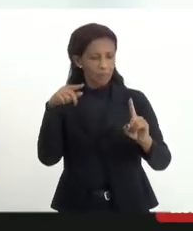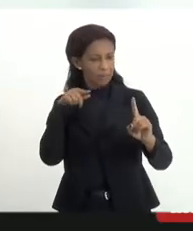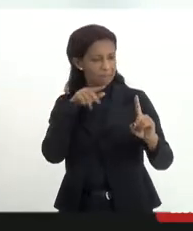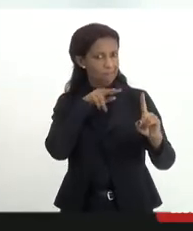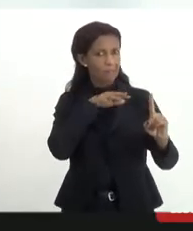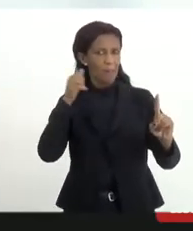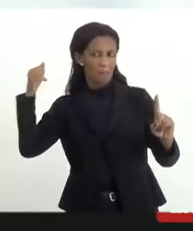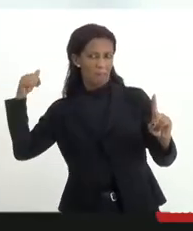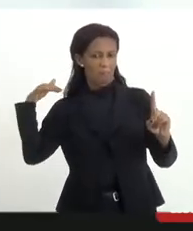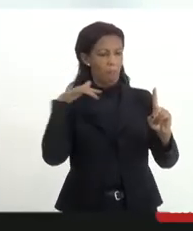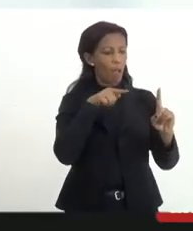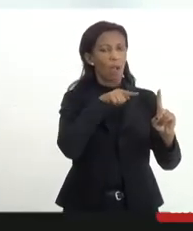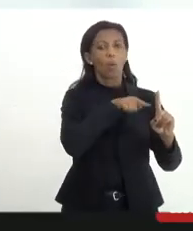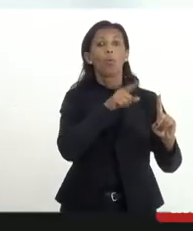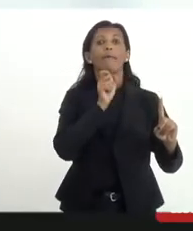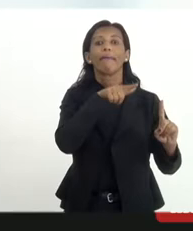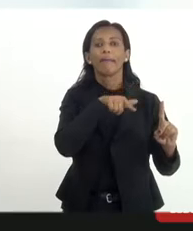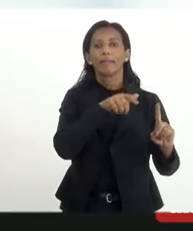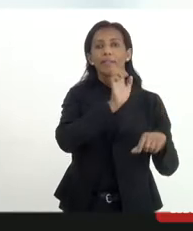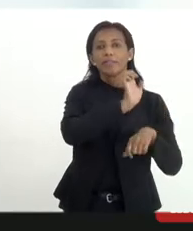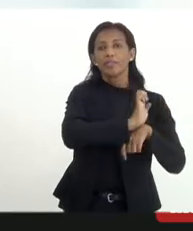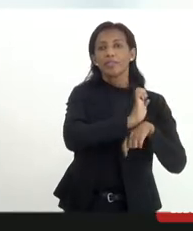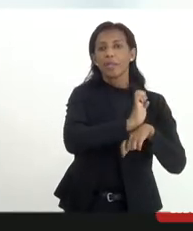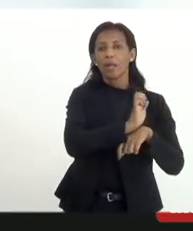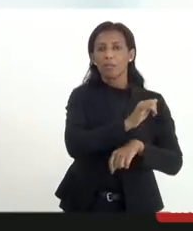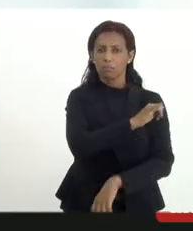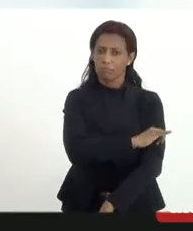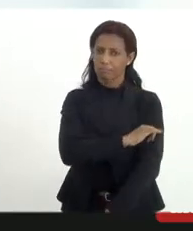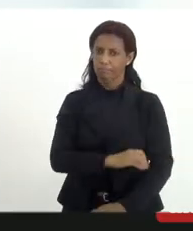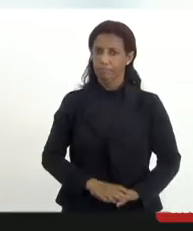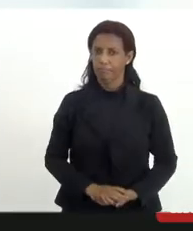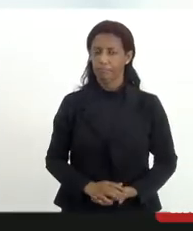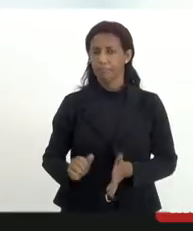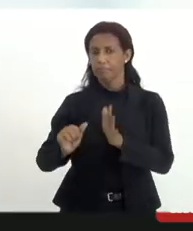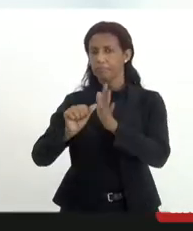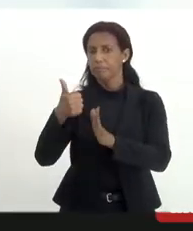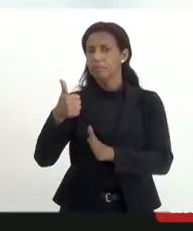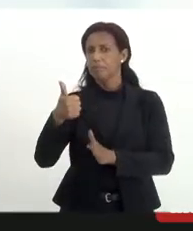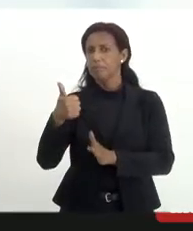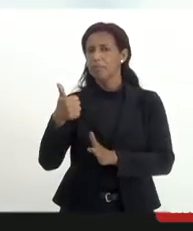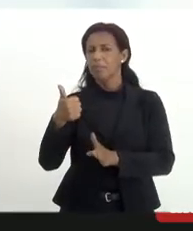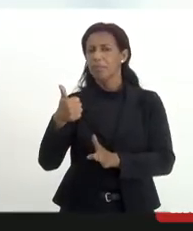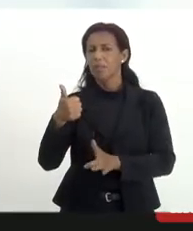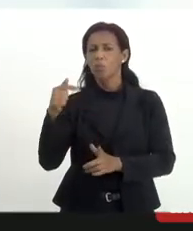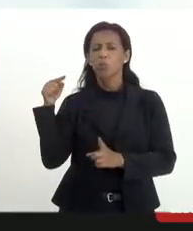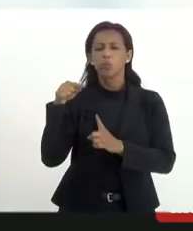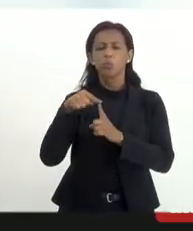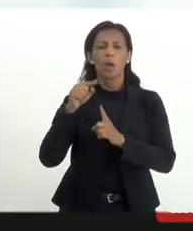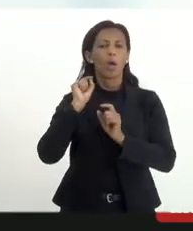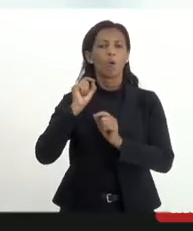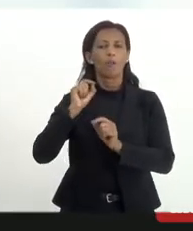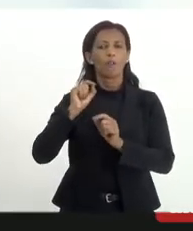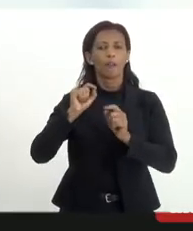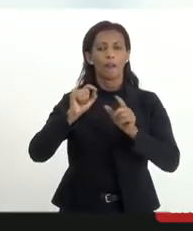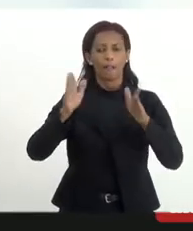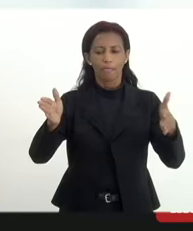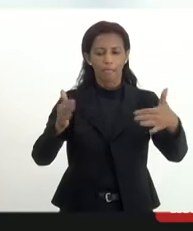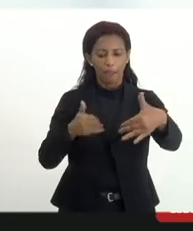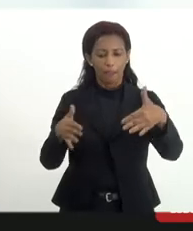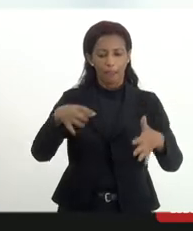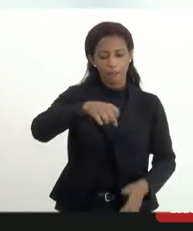um aí é o estado do Rio de Janeiro. Então, o primeiro objetivo era estampar essa caixa fechada.